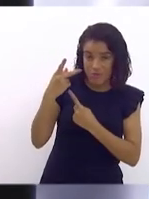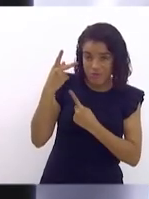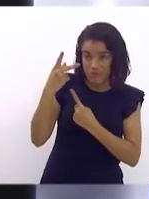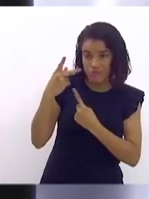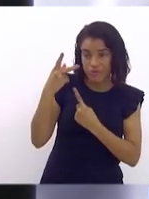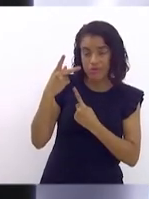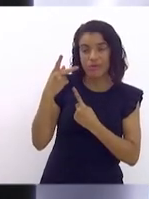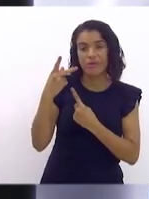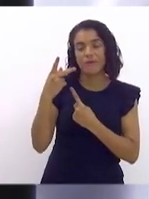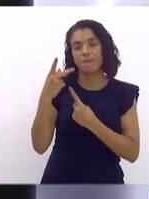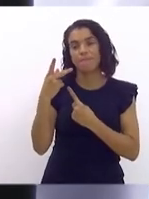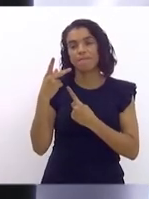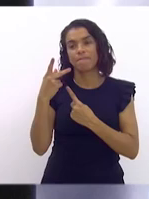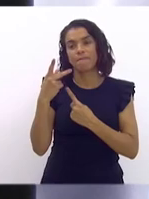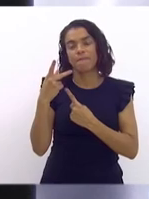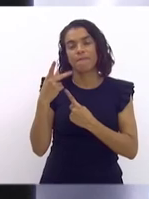sendo